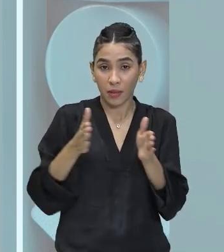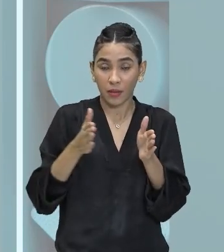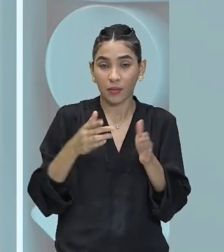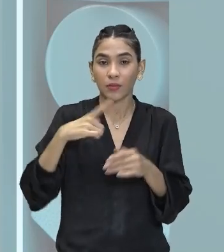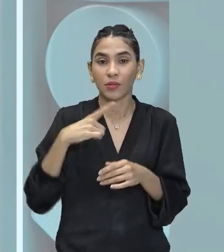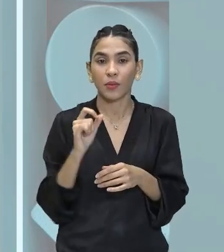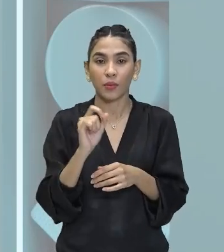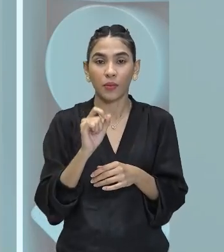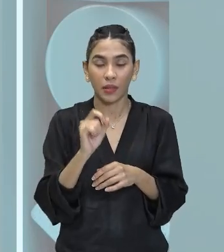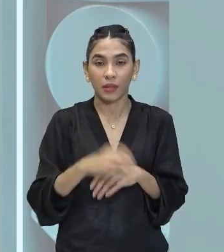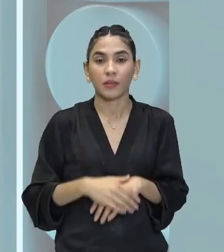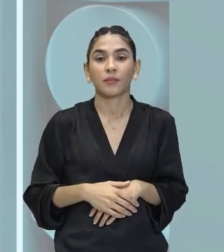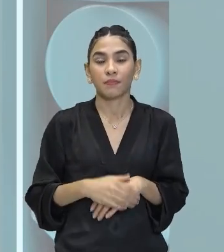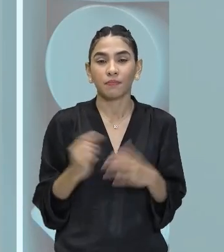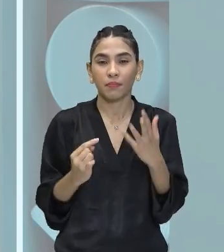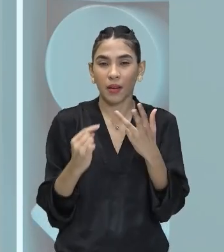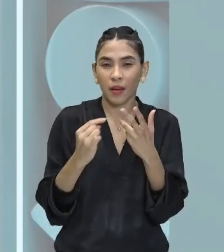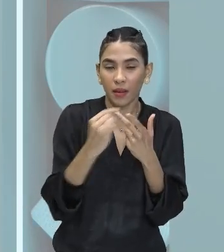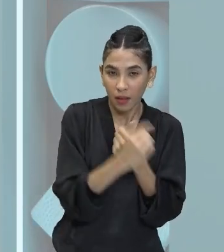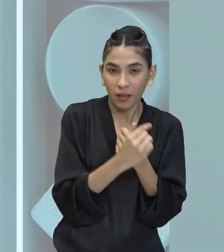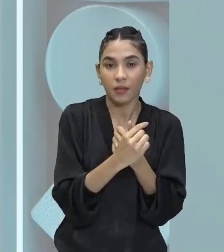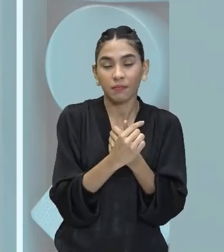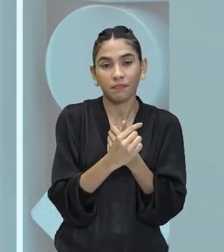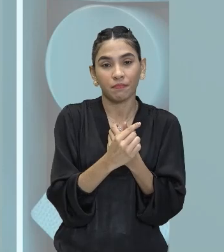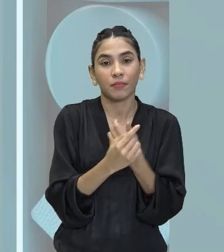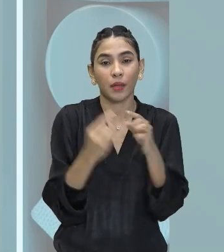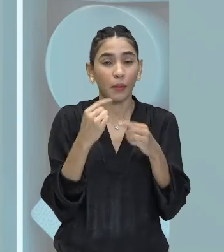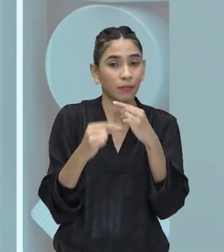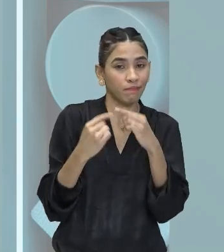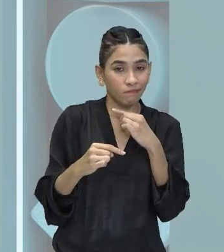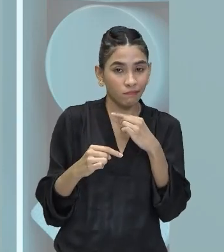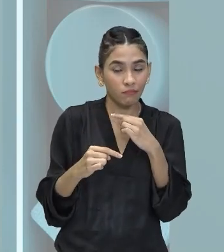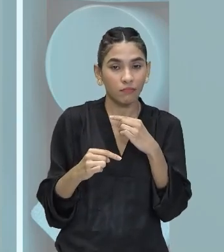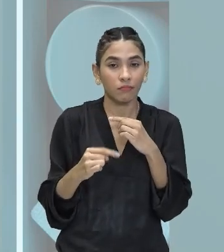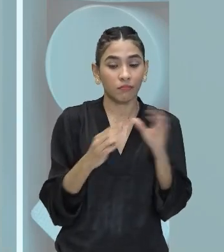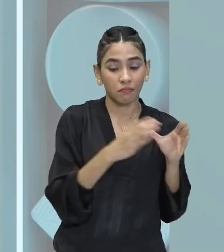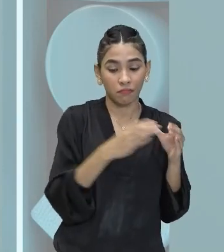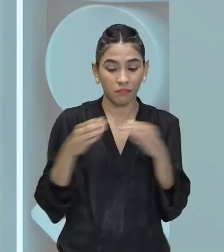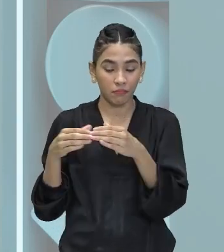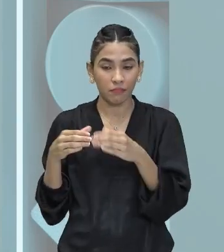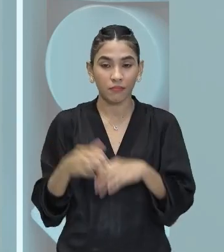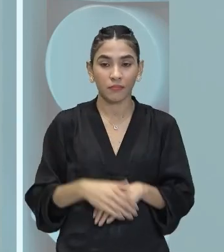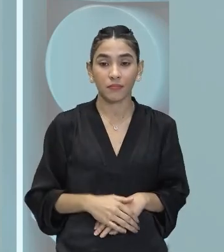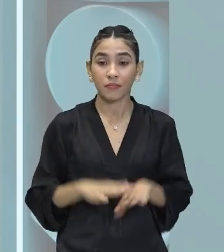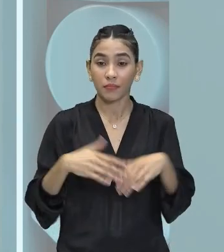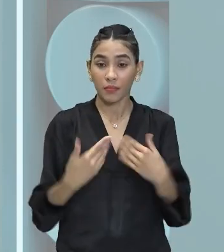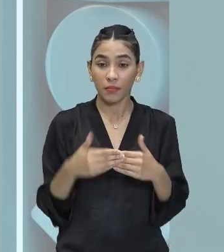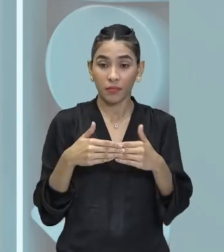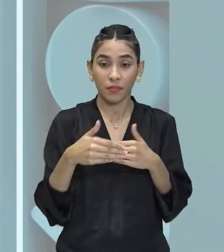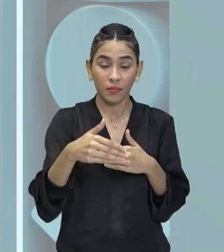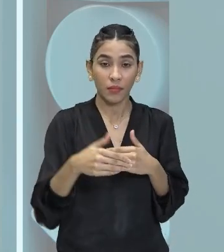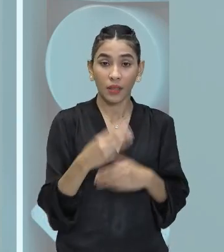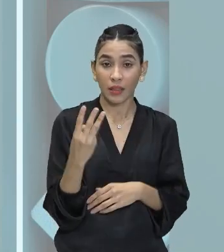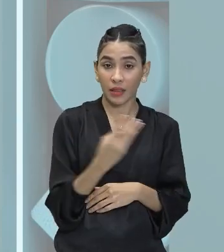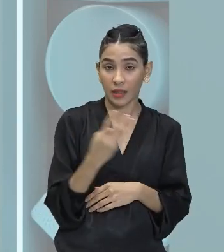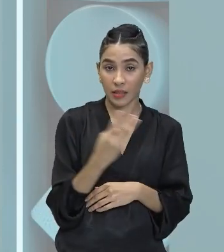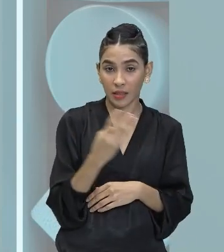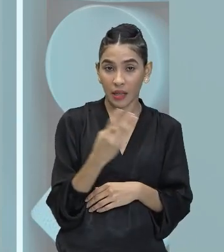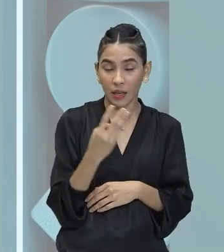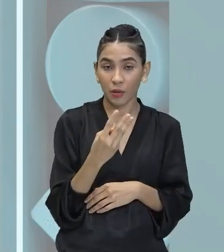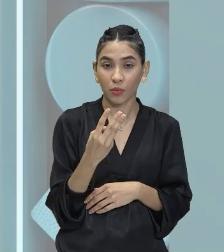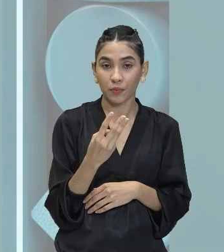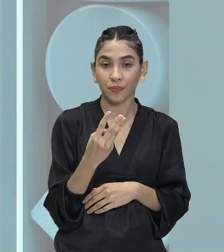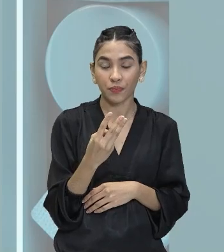tinham aí as suas questões e as suas discordâncias entre eles, tá bom? E aí, então, chegamos ao terceiro manifesto que